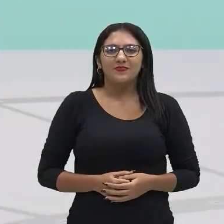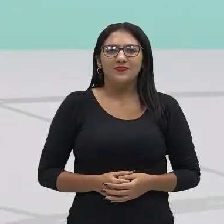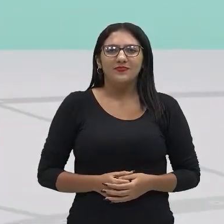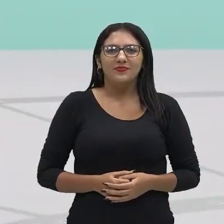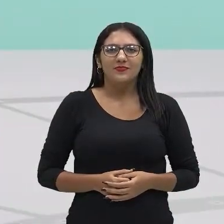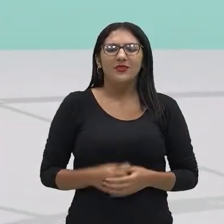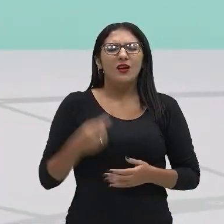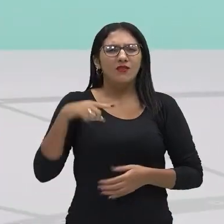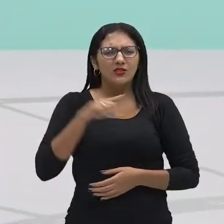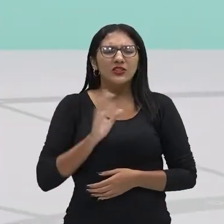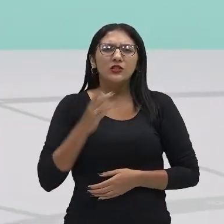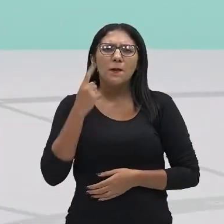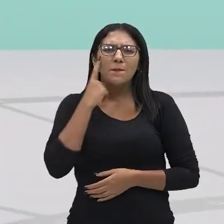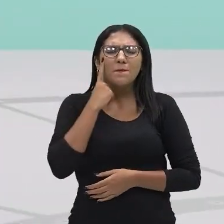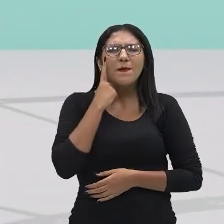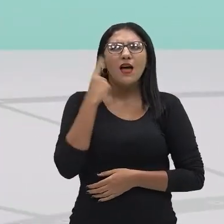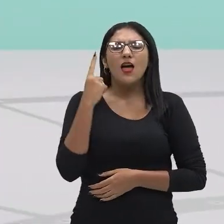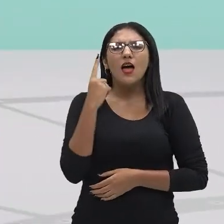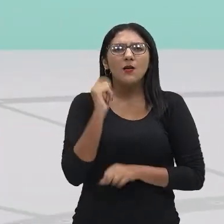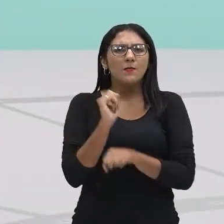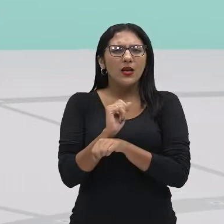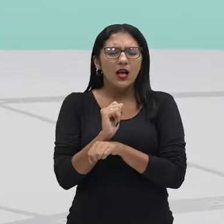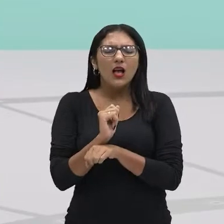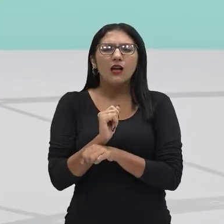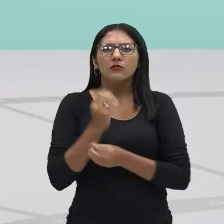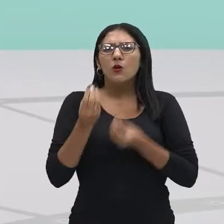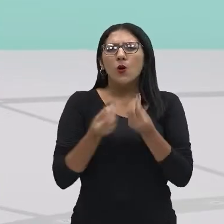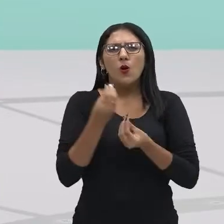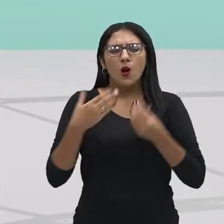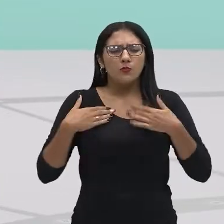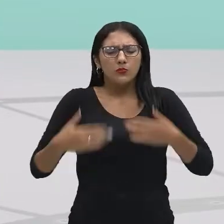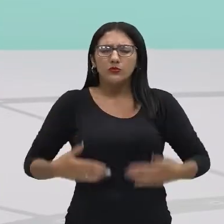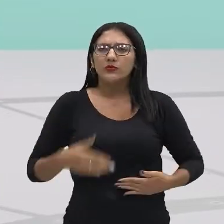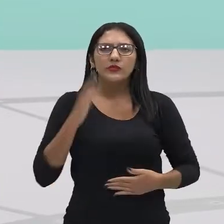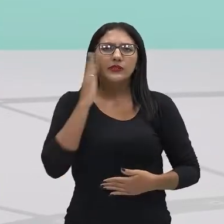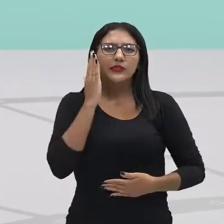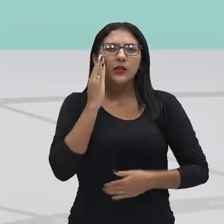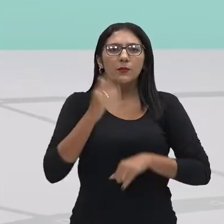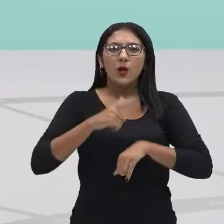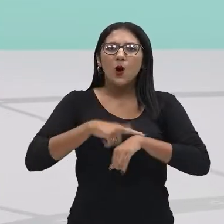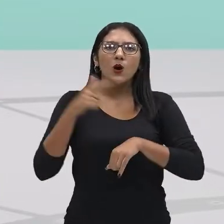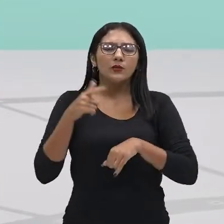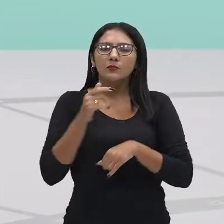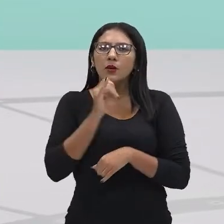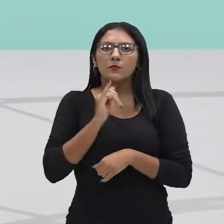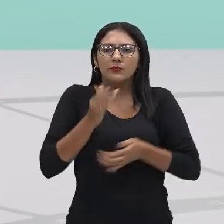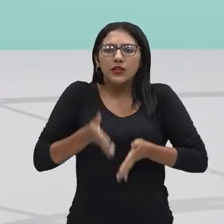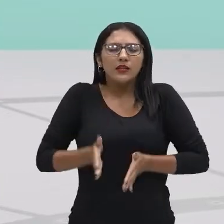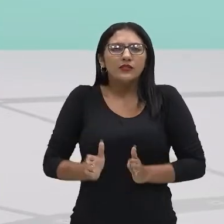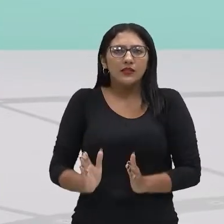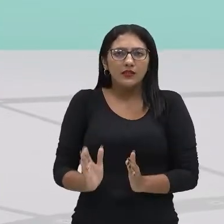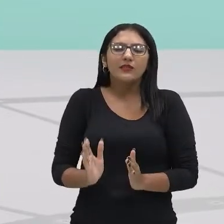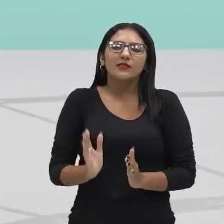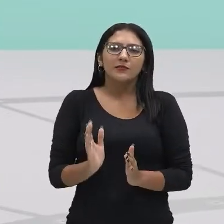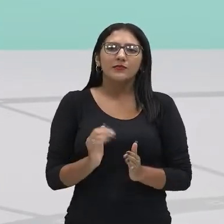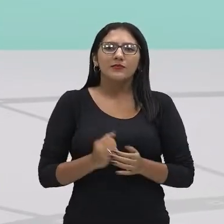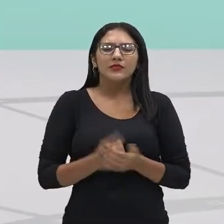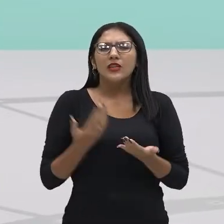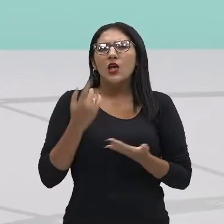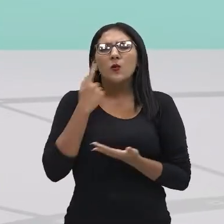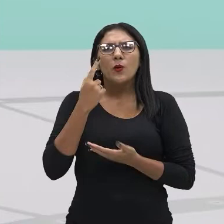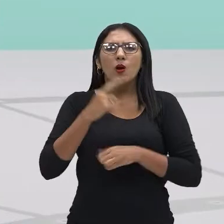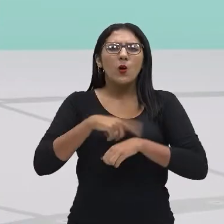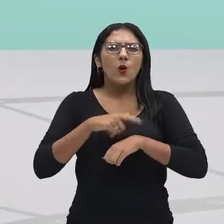Você já parou para pensar como é que o nosso corpo sabe a hora que nós temos que nascer? E aí, qual é a